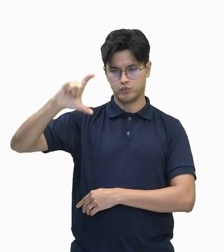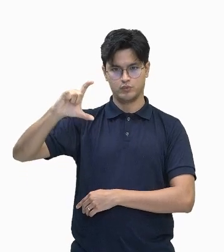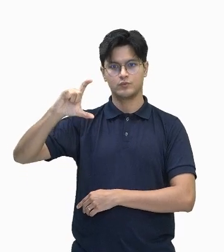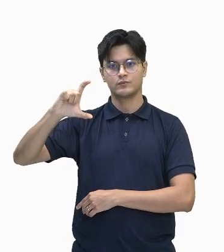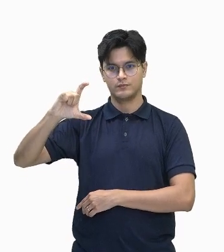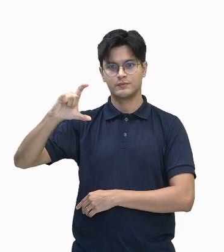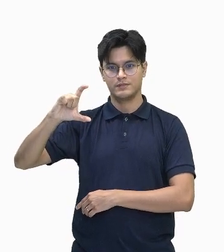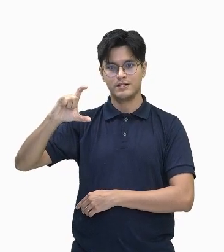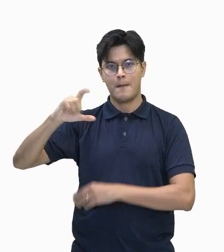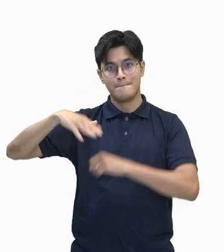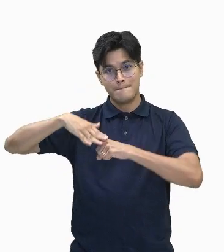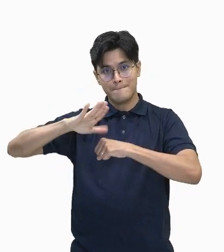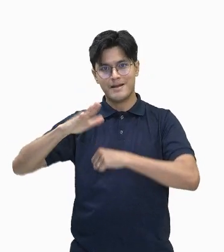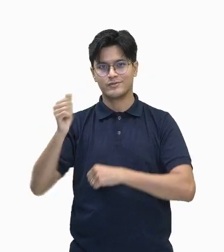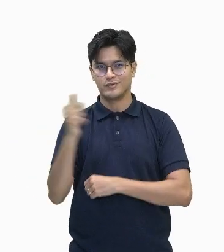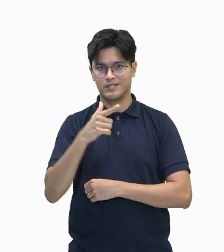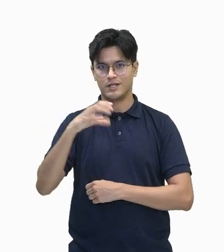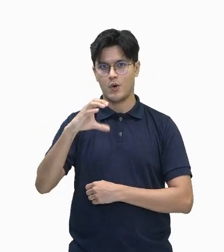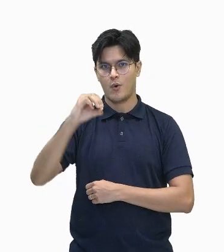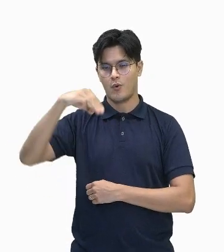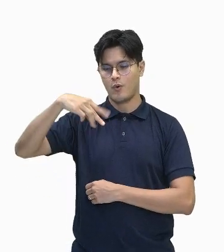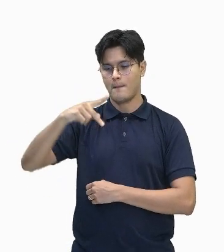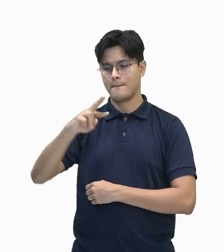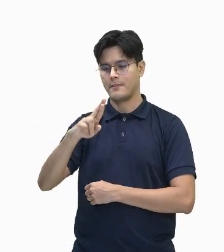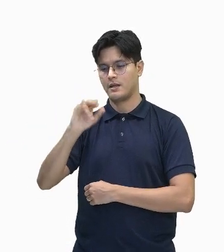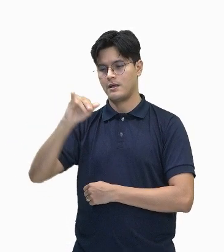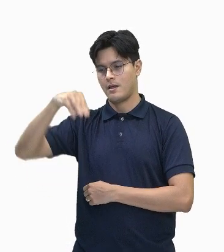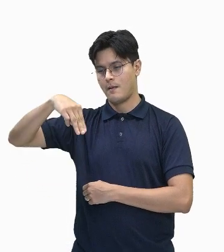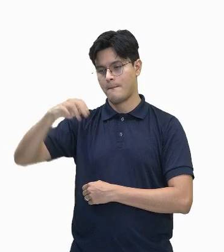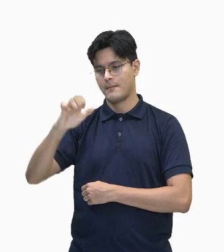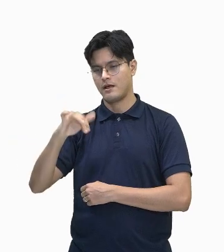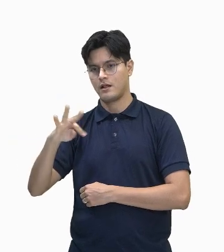que o comprimento da onda, é praticamente